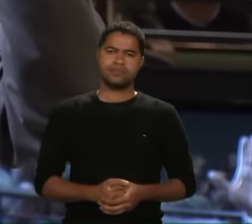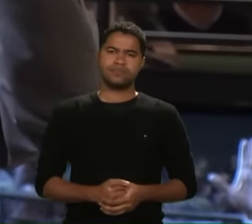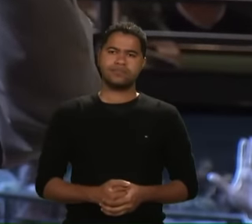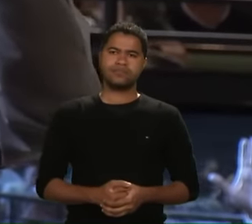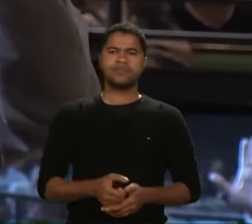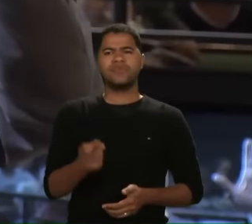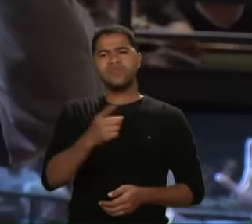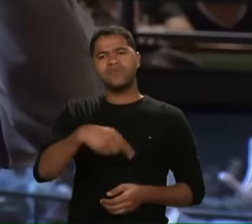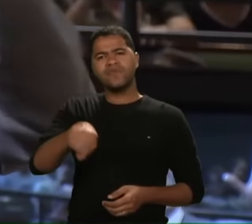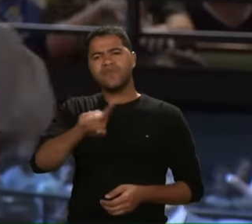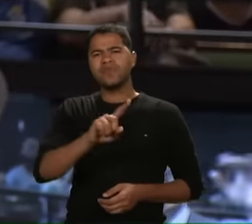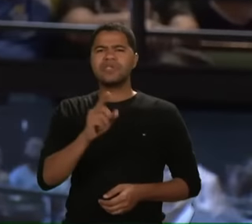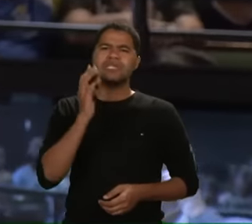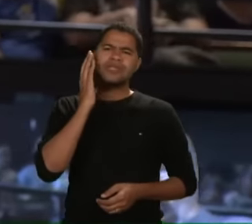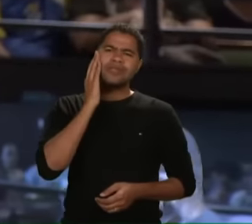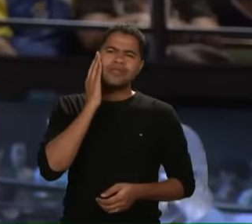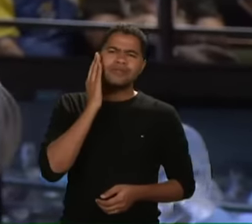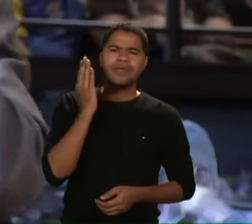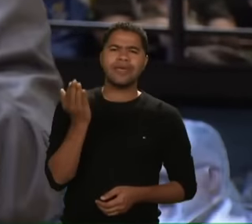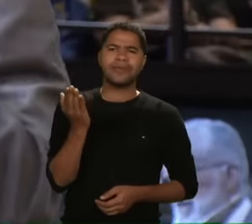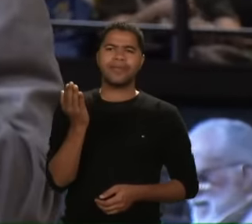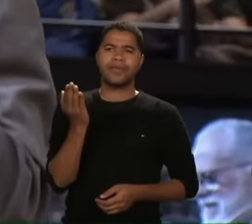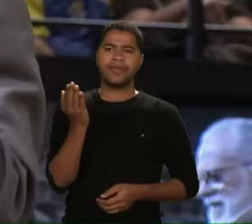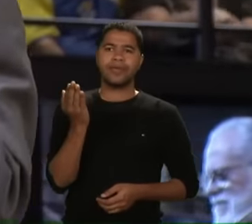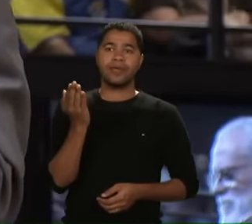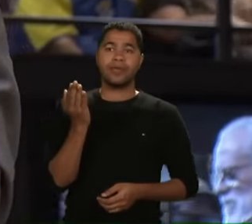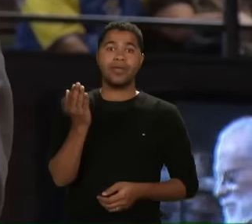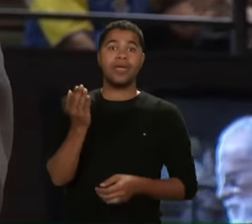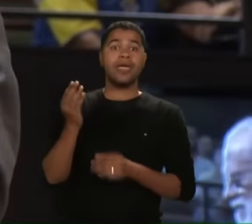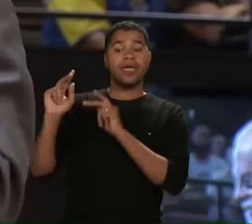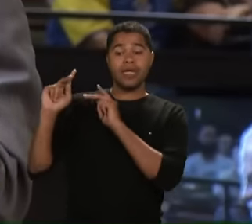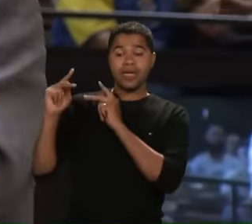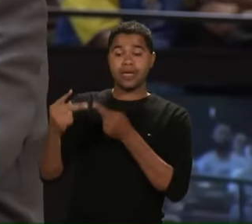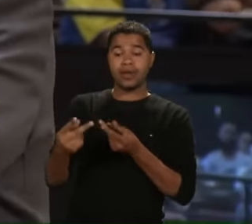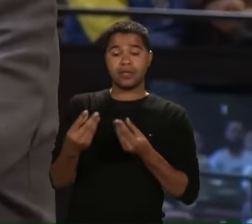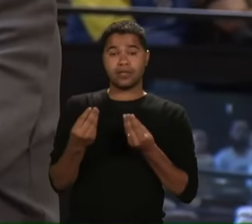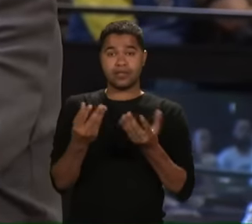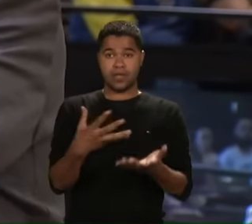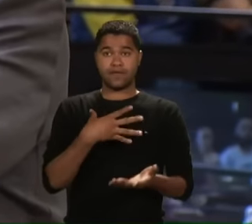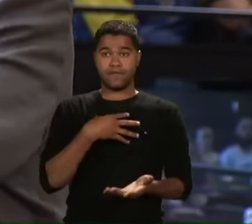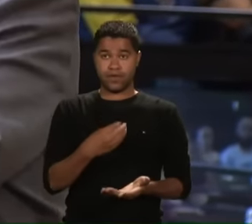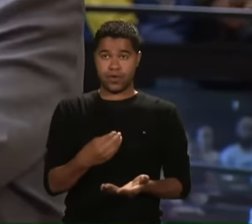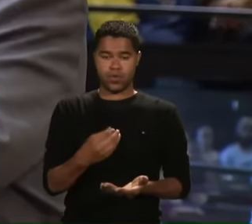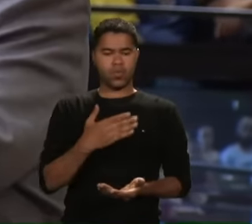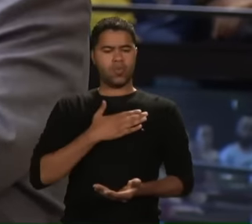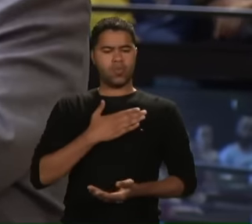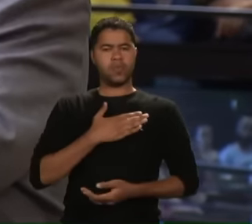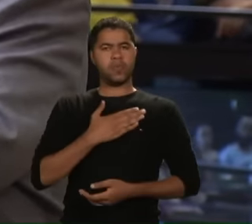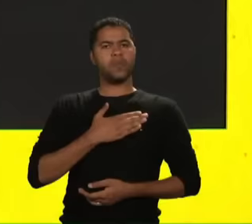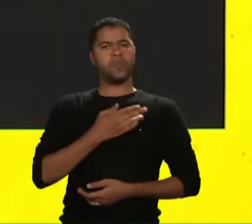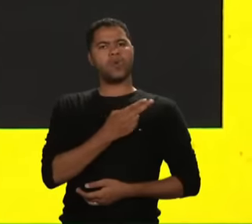Aleluia. Você fica aí querendo. Sabe o que eu tenho, quero deixar de herança para os meus filhos? Meu nome.